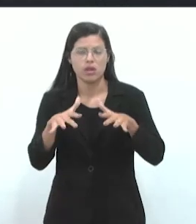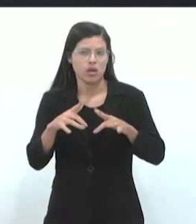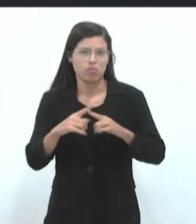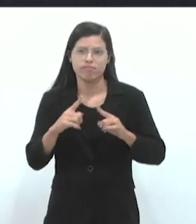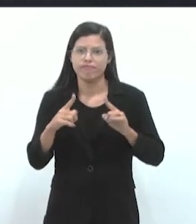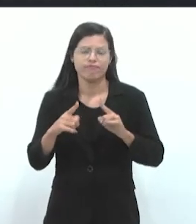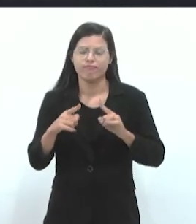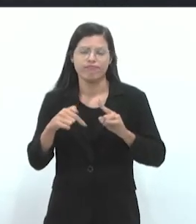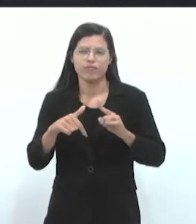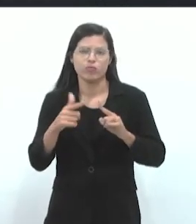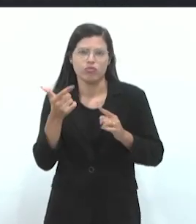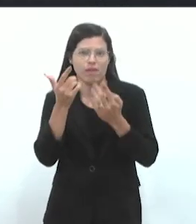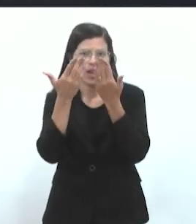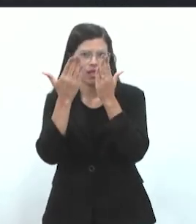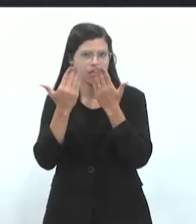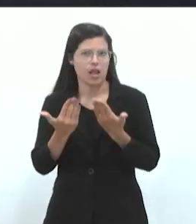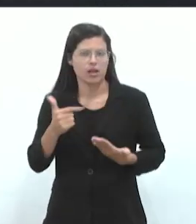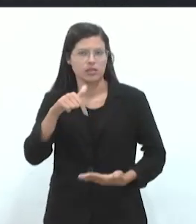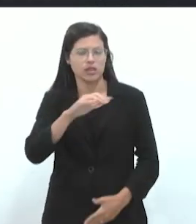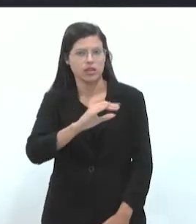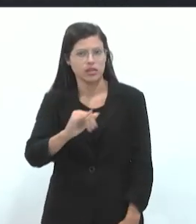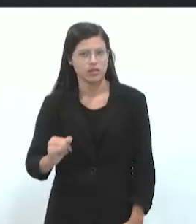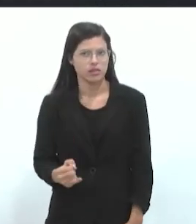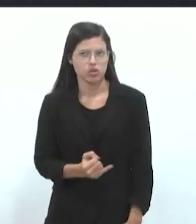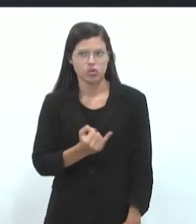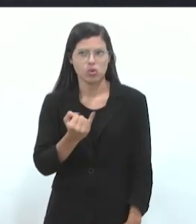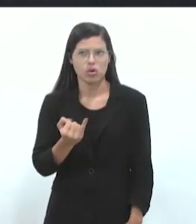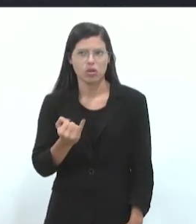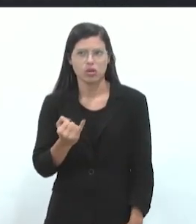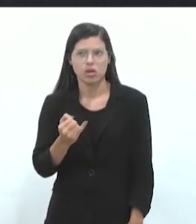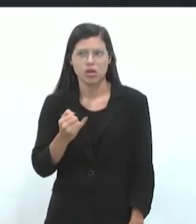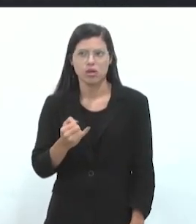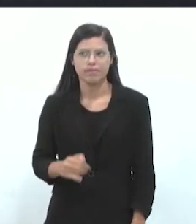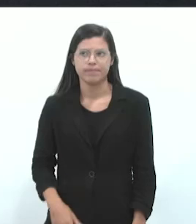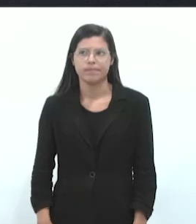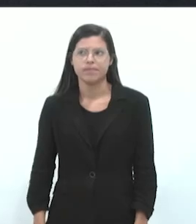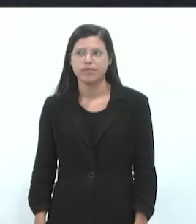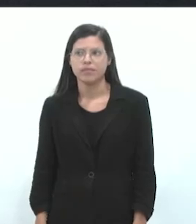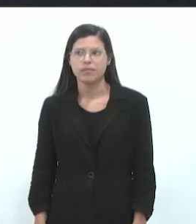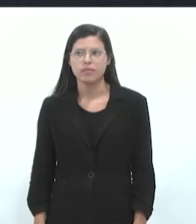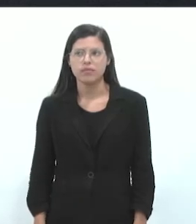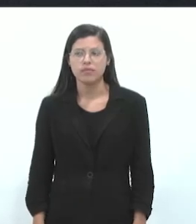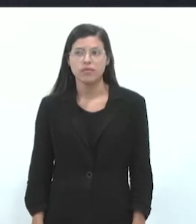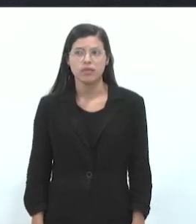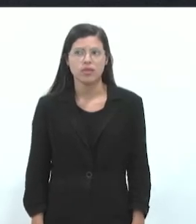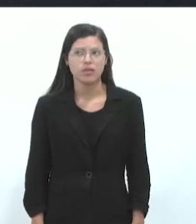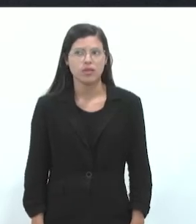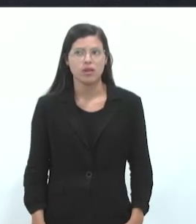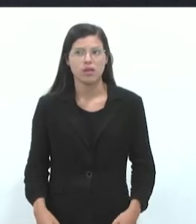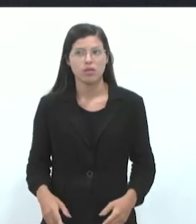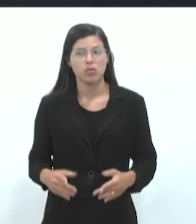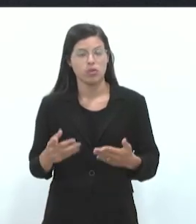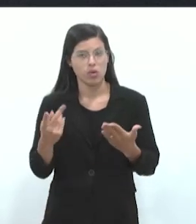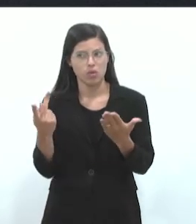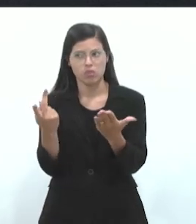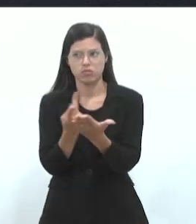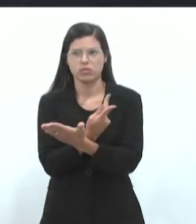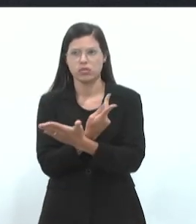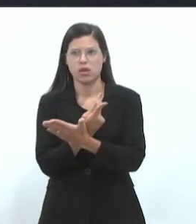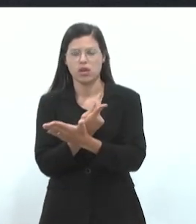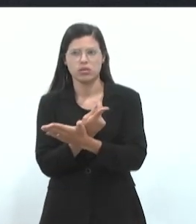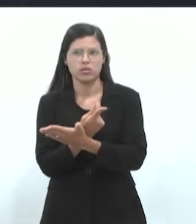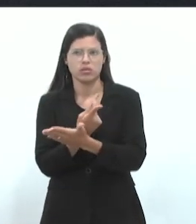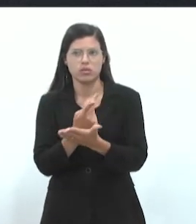analisado previamente. Aqui a gente dá o parecer oral. Não é a regra, hoje passou a ser exceção. Mas, muitas vezes, quando isso acontece, alguns membros